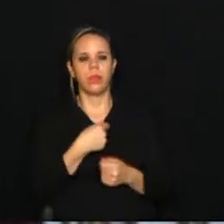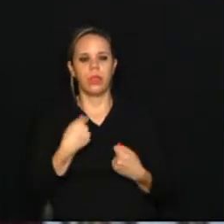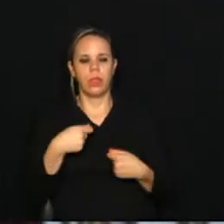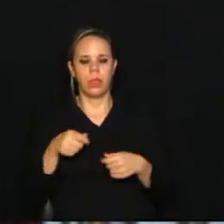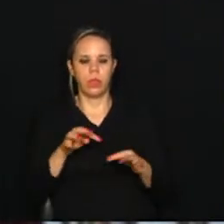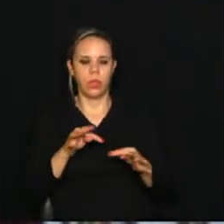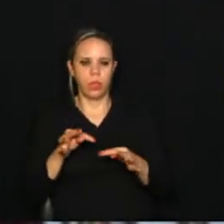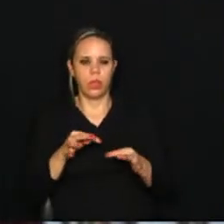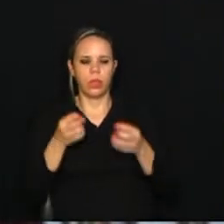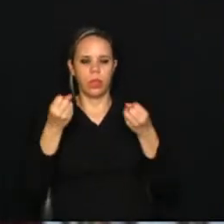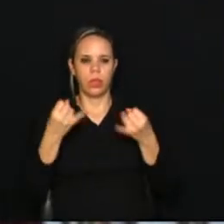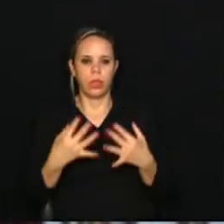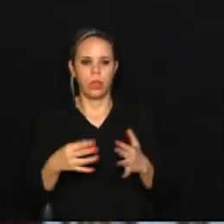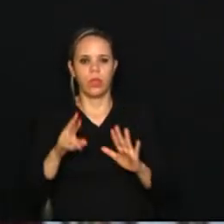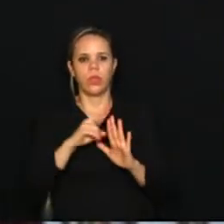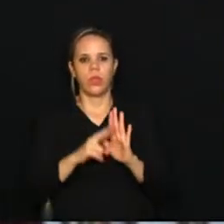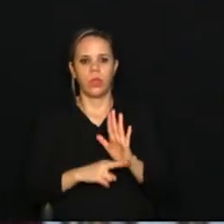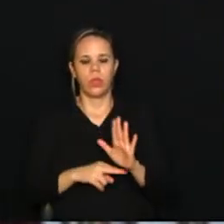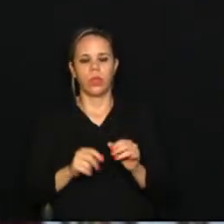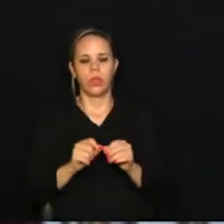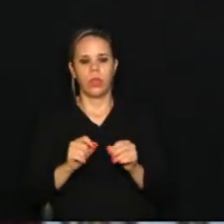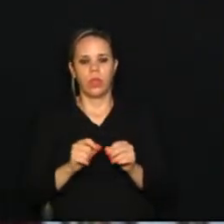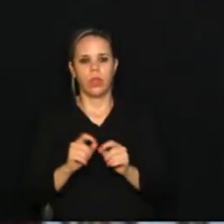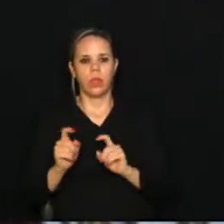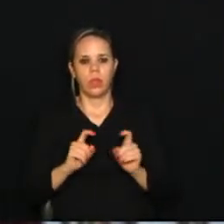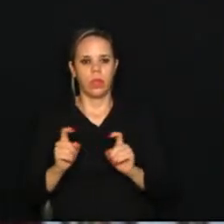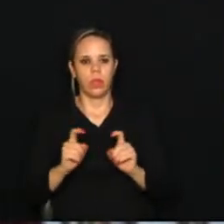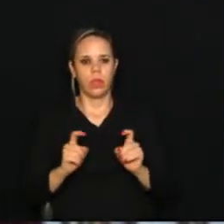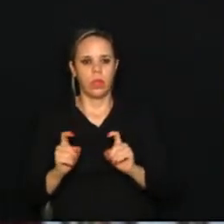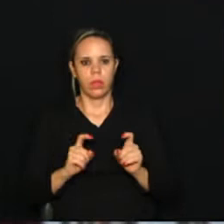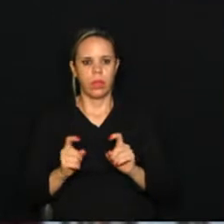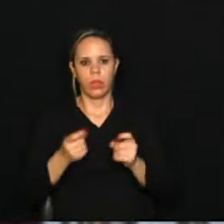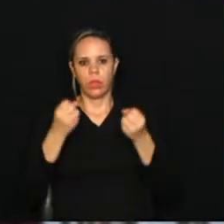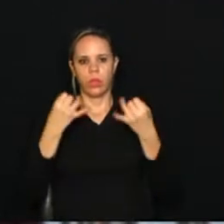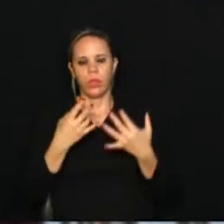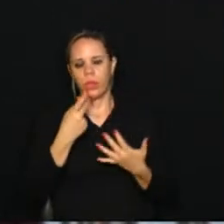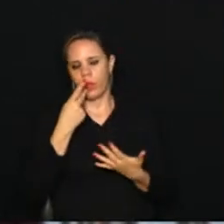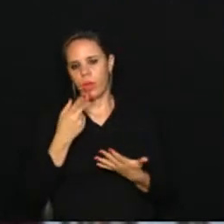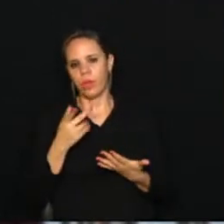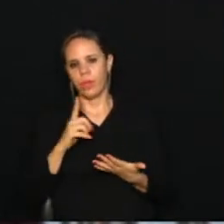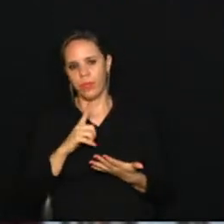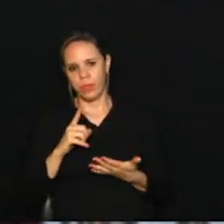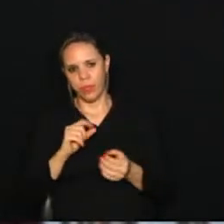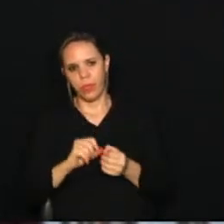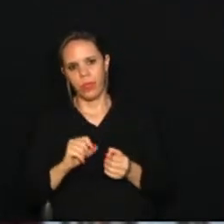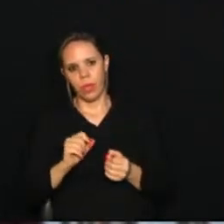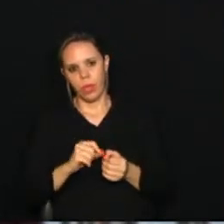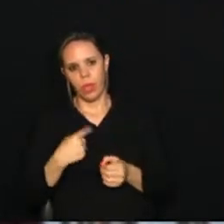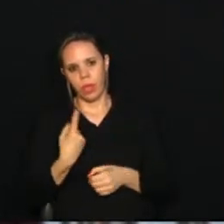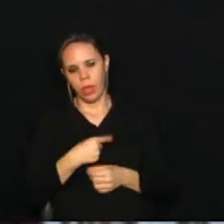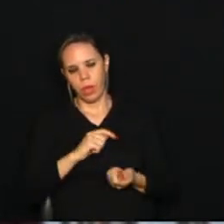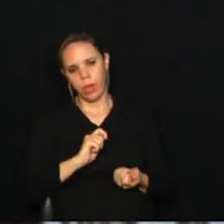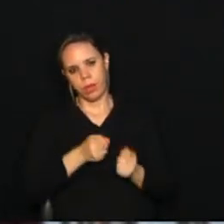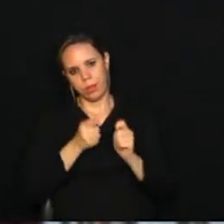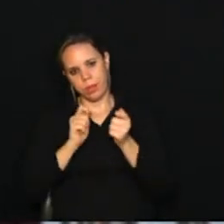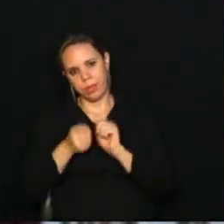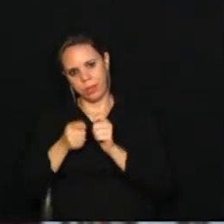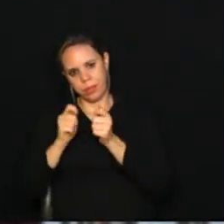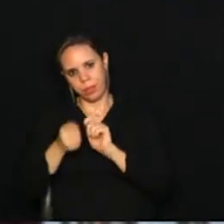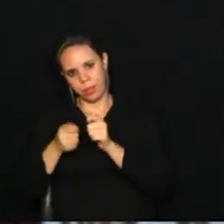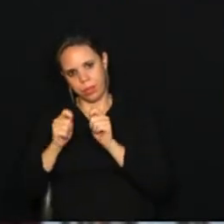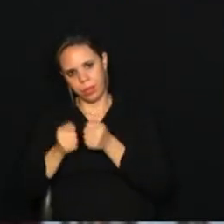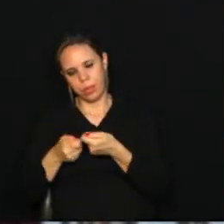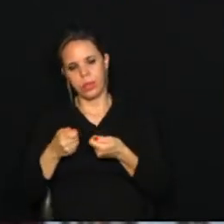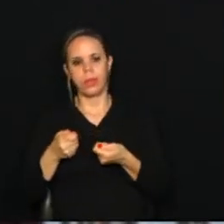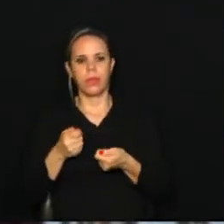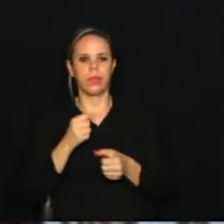tratamos em termos dos protocolos nessas reuniões a que eu me referi foram feitas. Nós adaptamos,